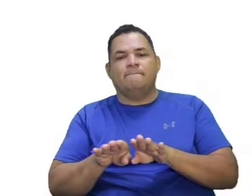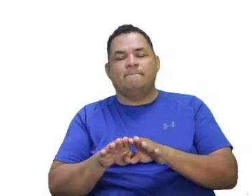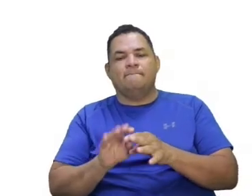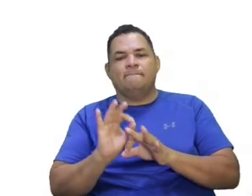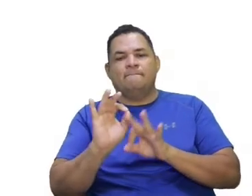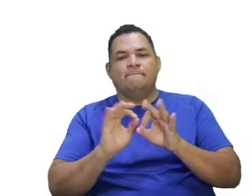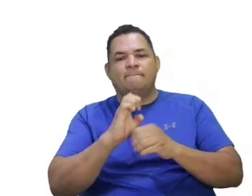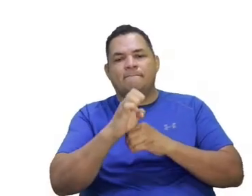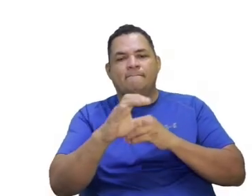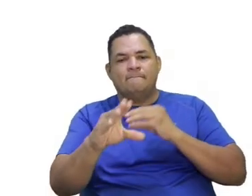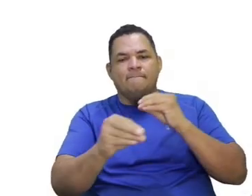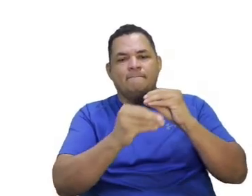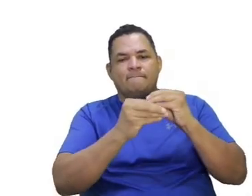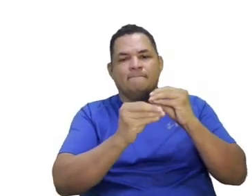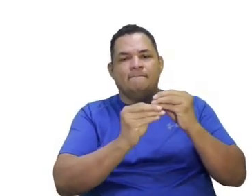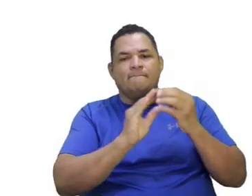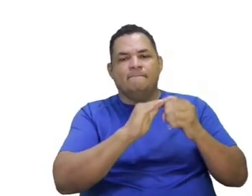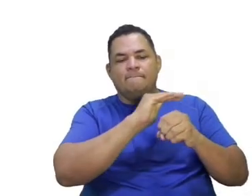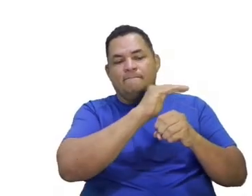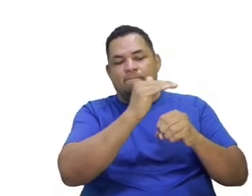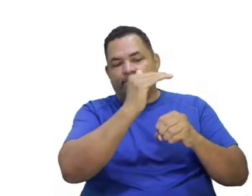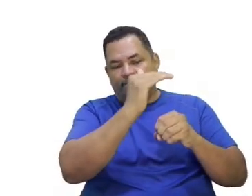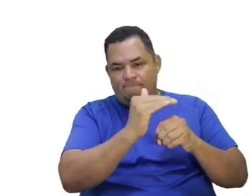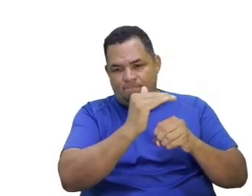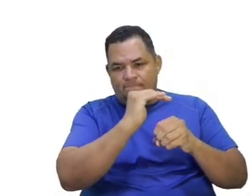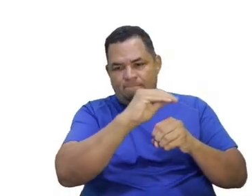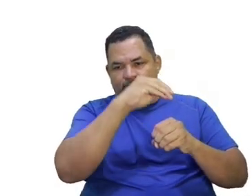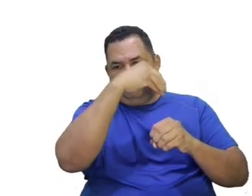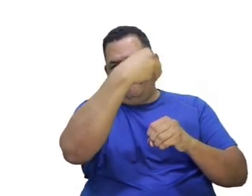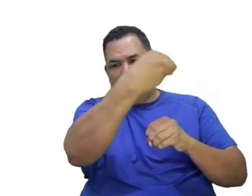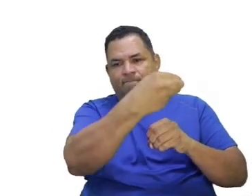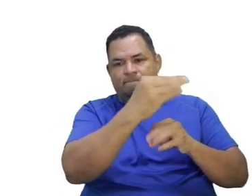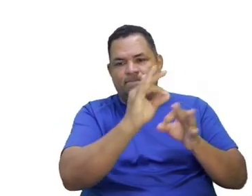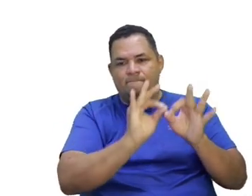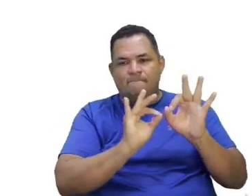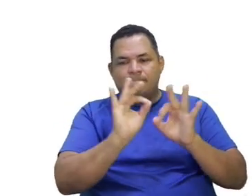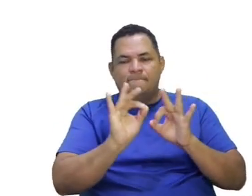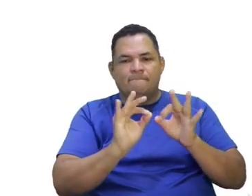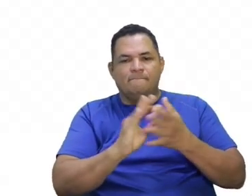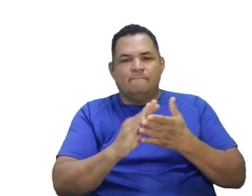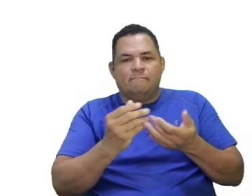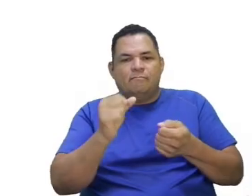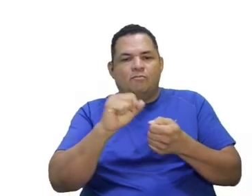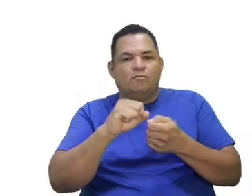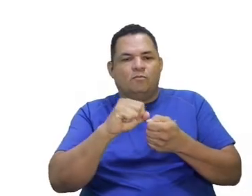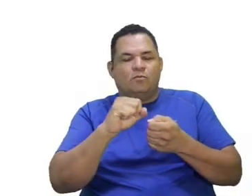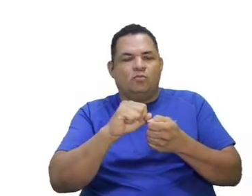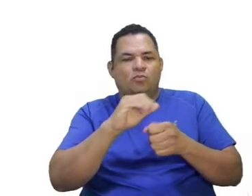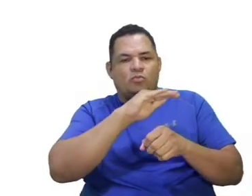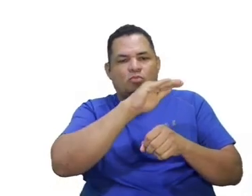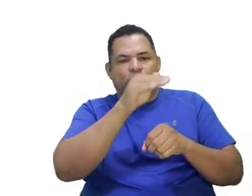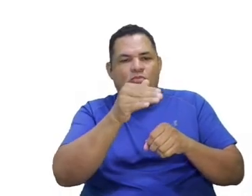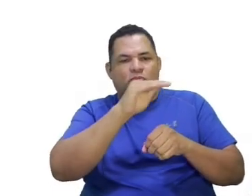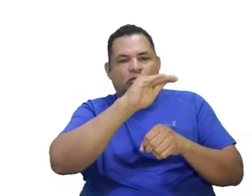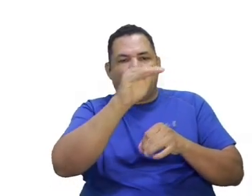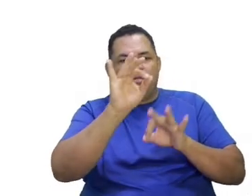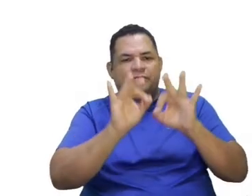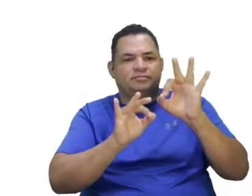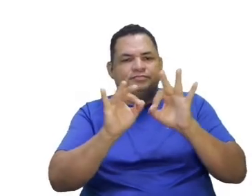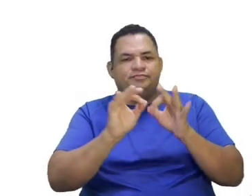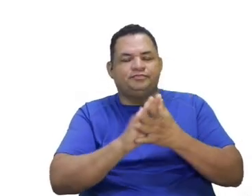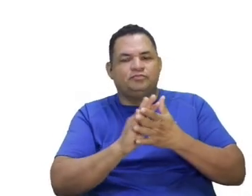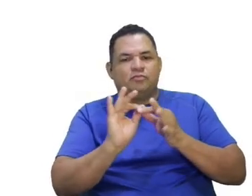Esses elétrons serão ganhos lá no subnível da camada mais externa, que você, na hora que fizer a distribuição do teu átomo no